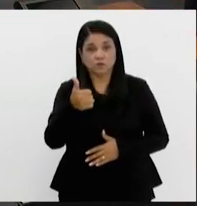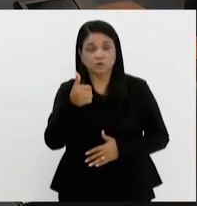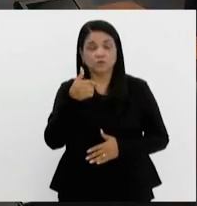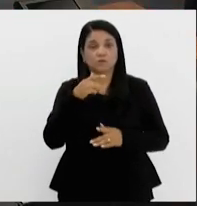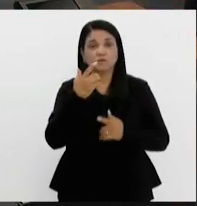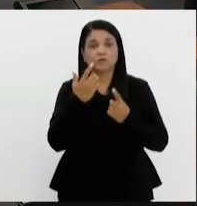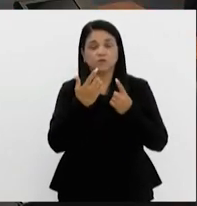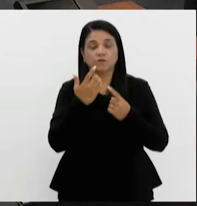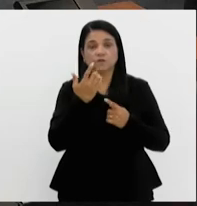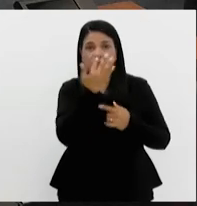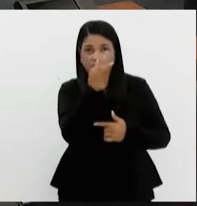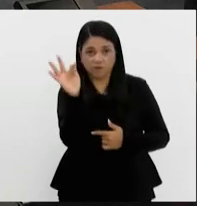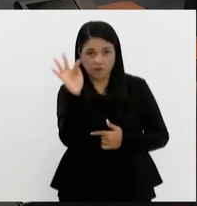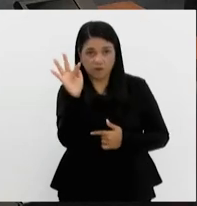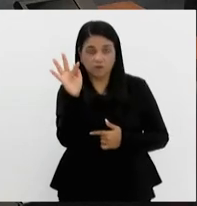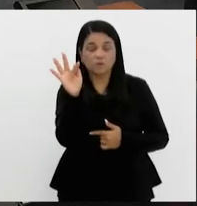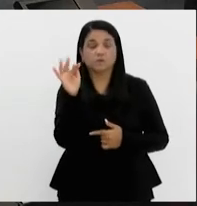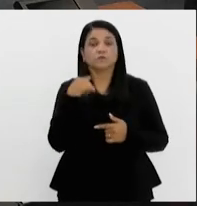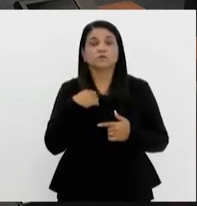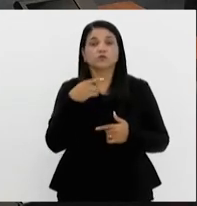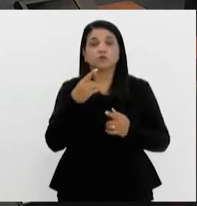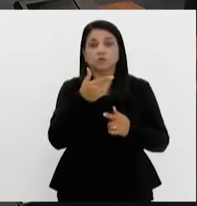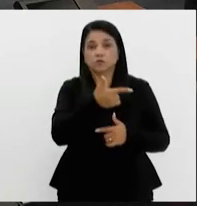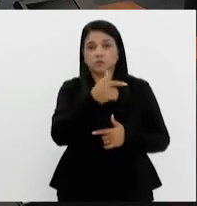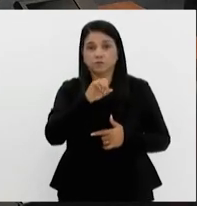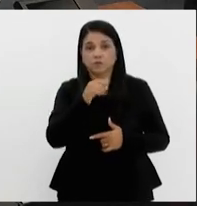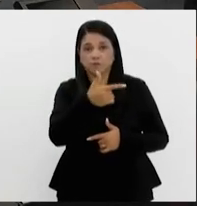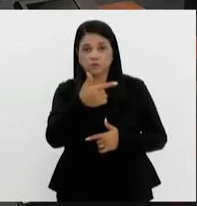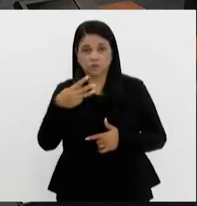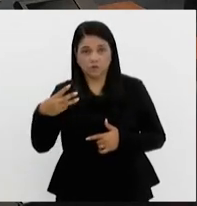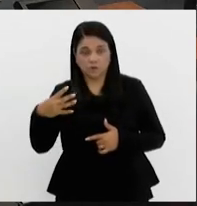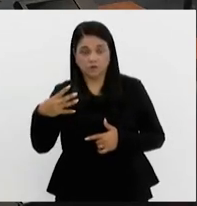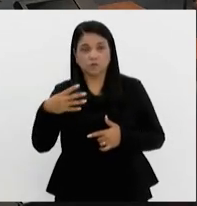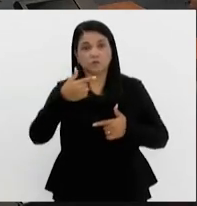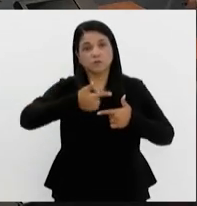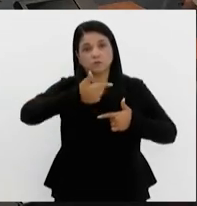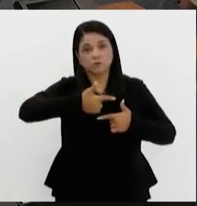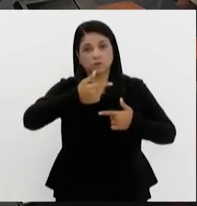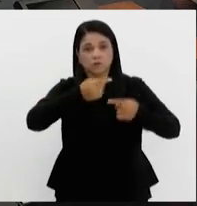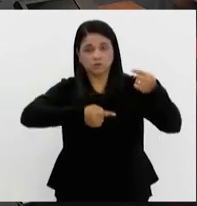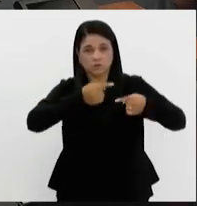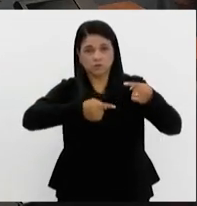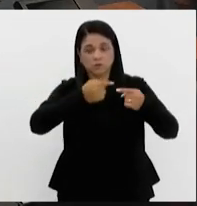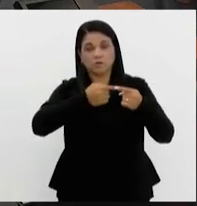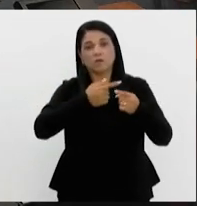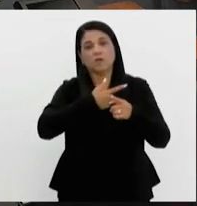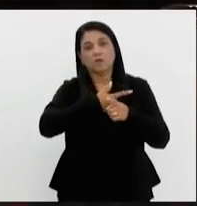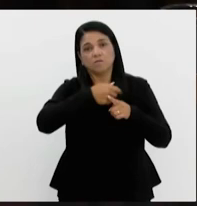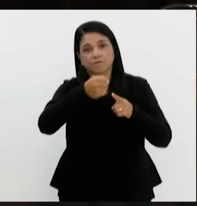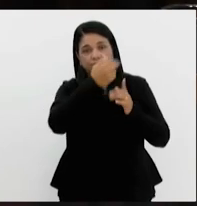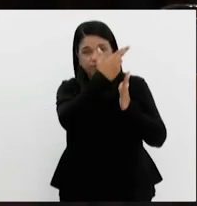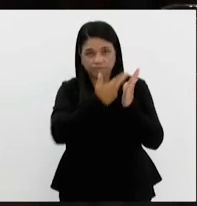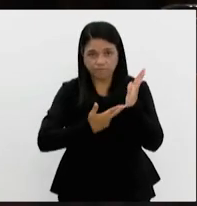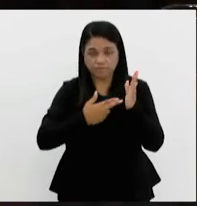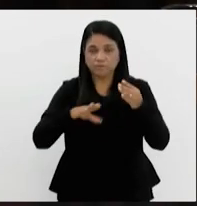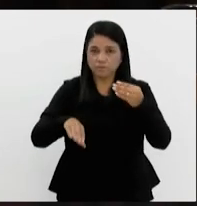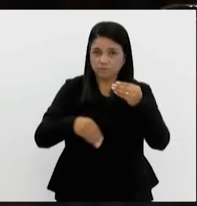fevereiro de 2024, em tramitação ordinária, em segunda discussão, redação do vencido, assim